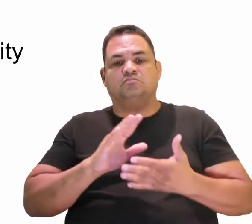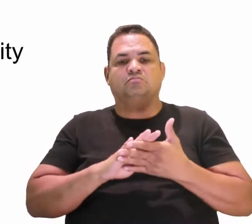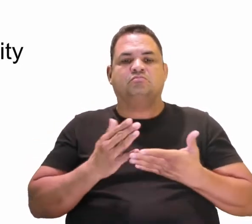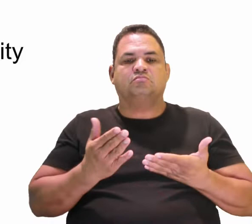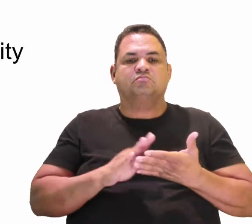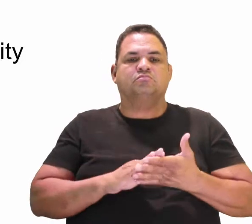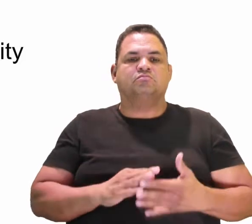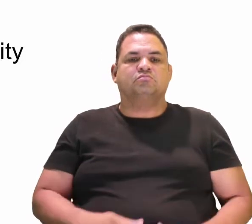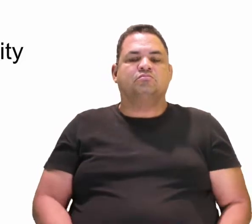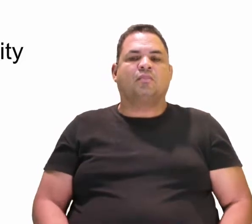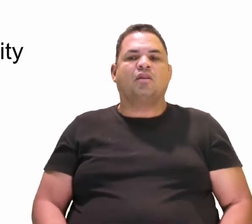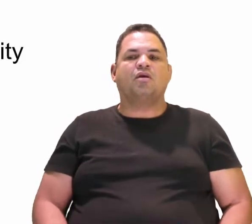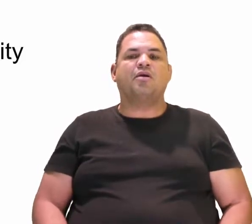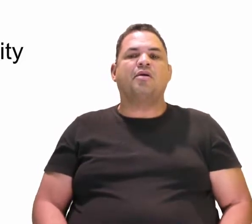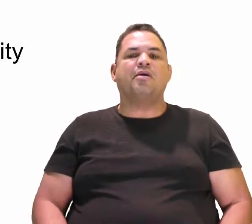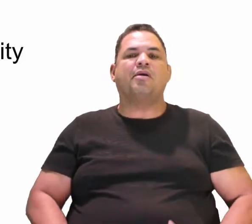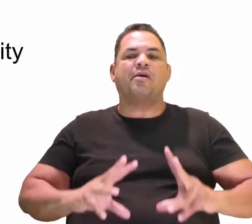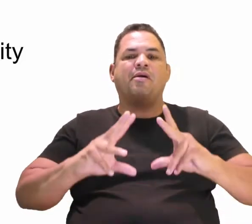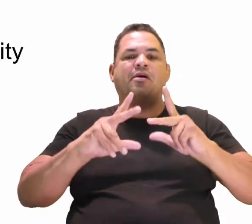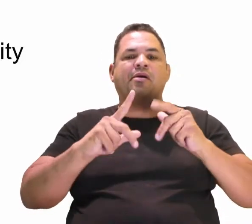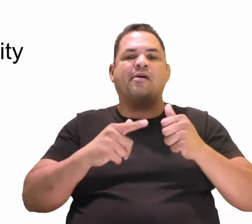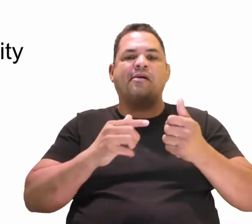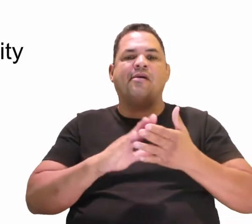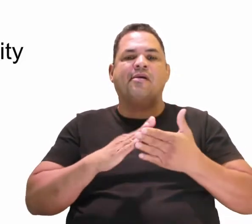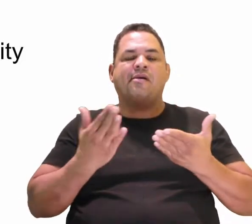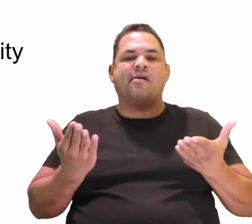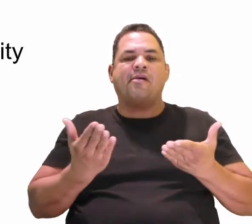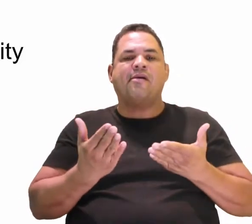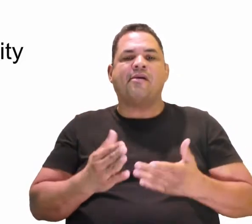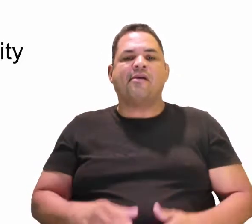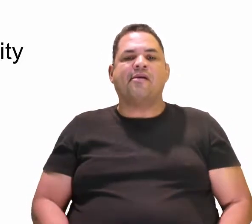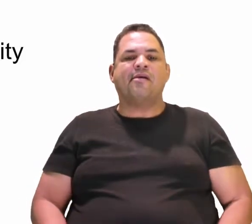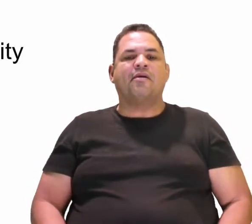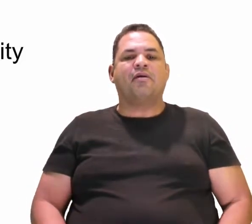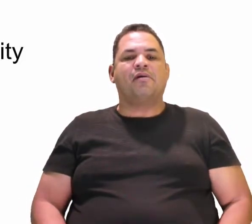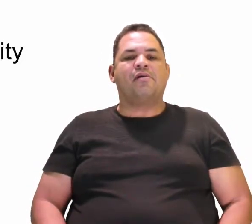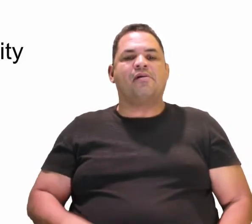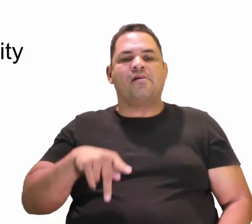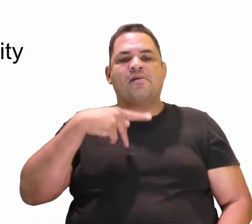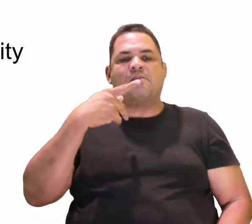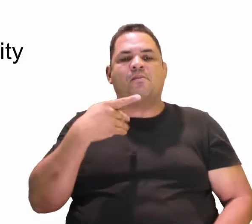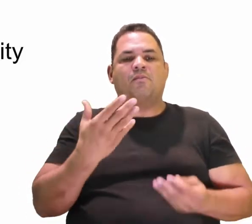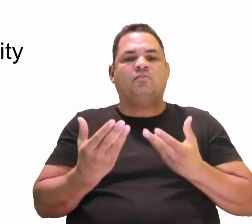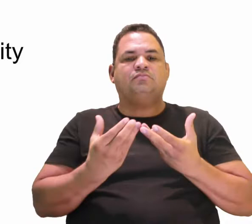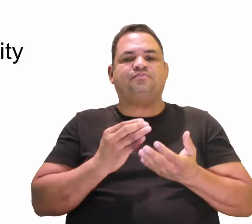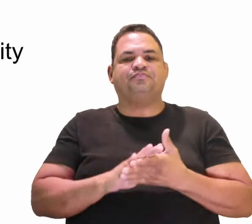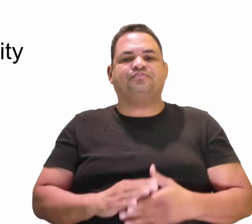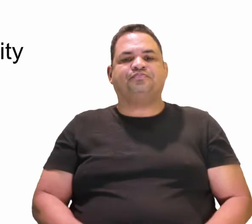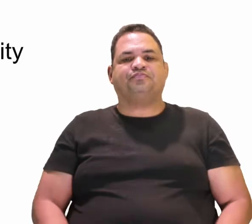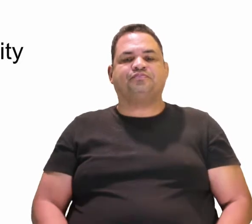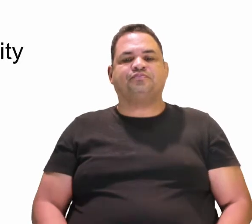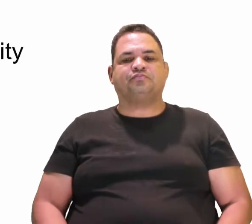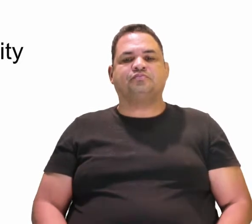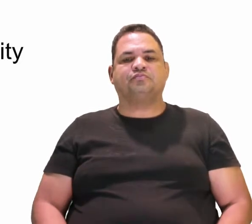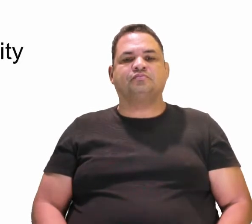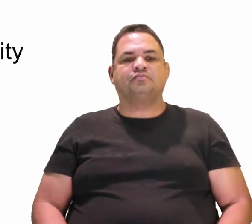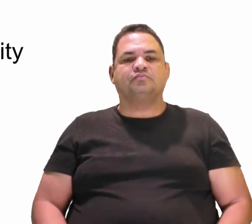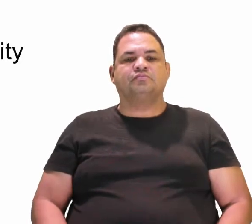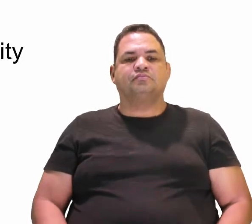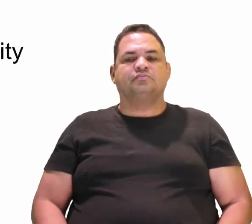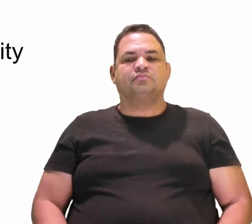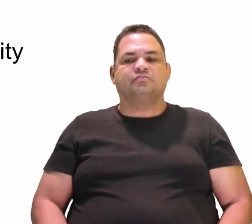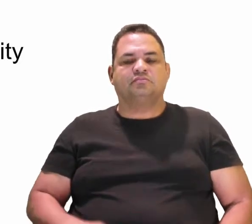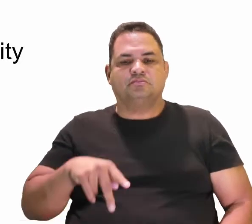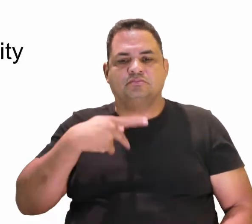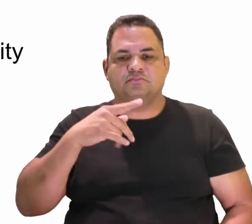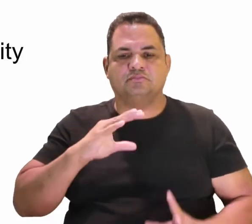que é apenas esta aqui. E todas elas eu estou falando do meu modo imperativo. Eu estou falando